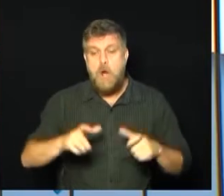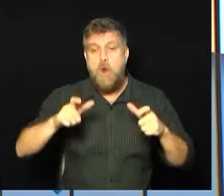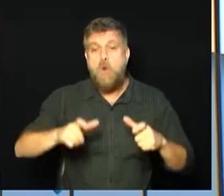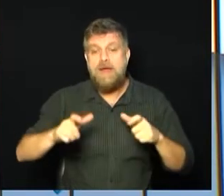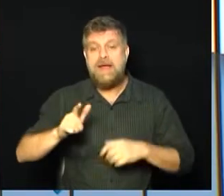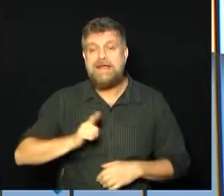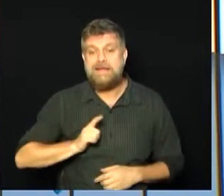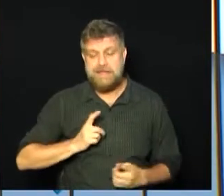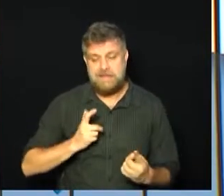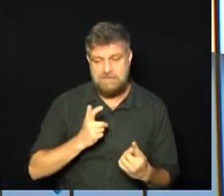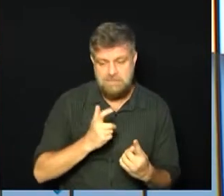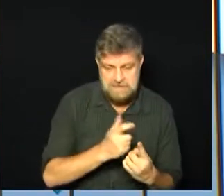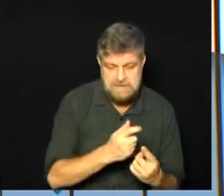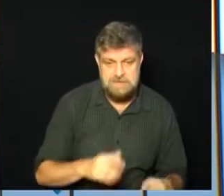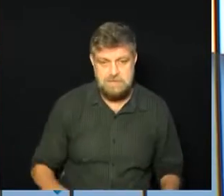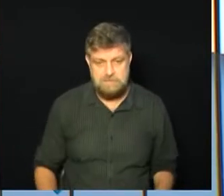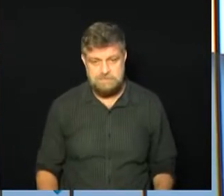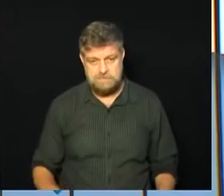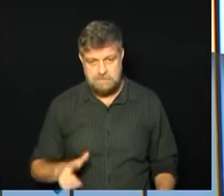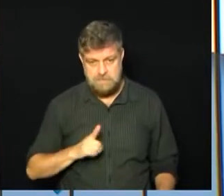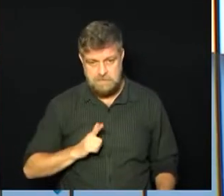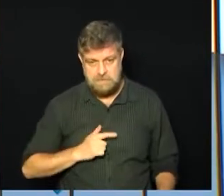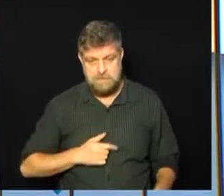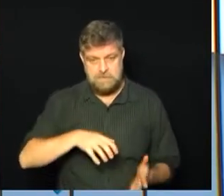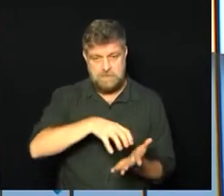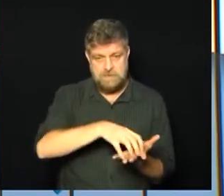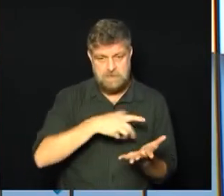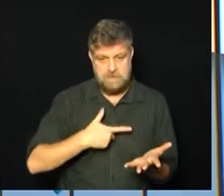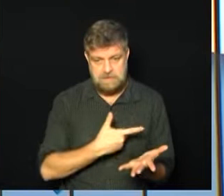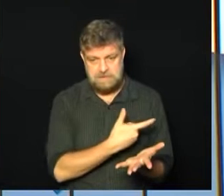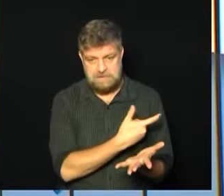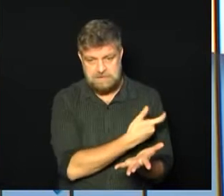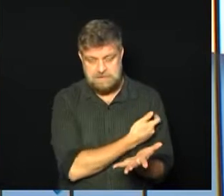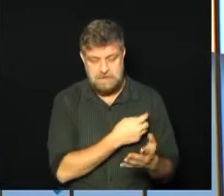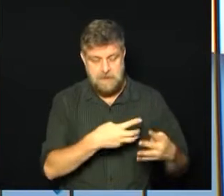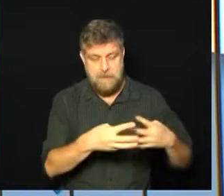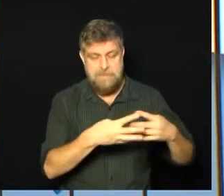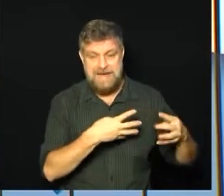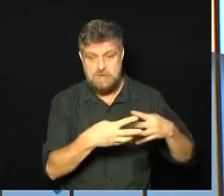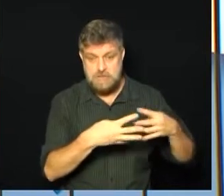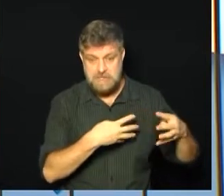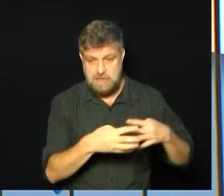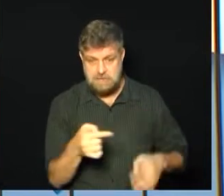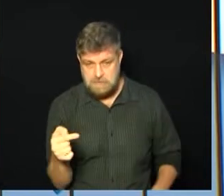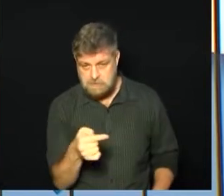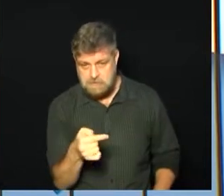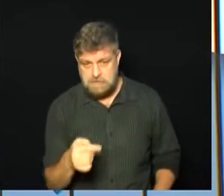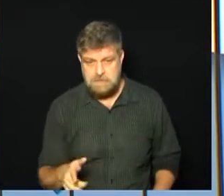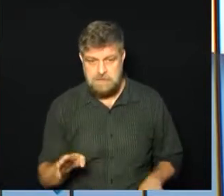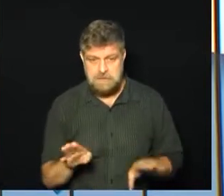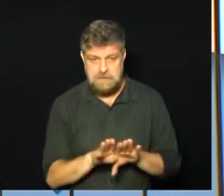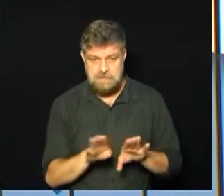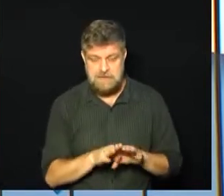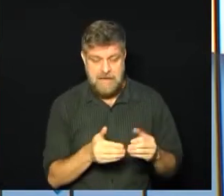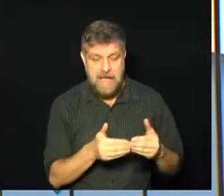está acontecendo essa vacinação. Olha, a gente tem o Centro de Saúde em Barão Geraldo, que inclusive